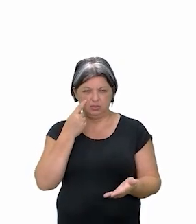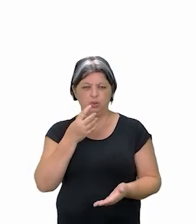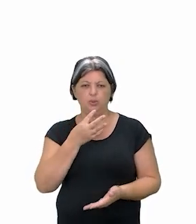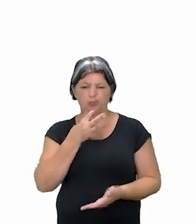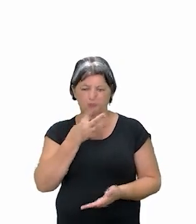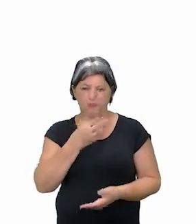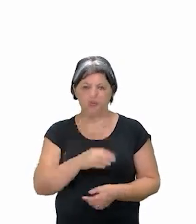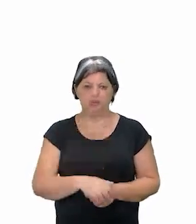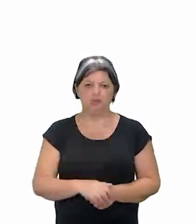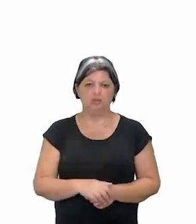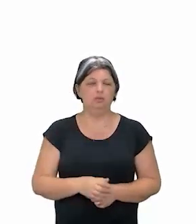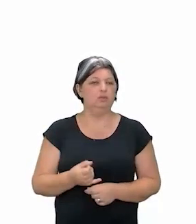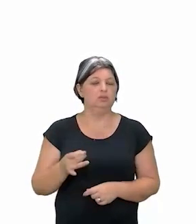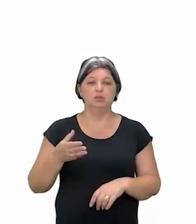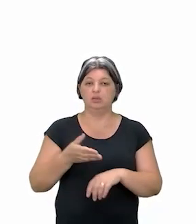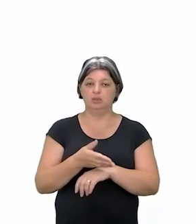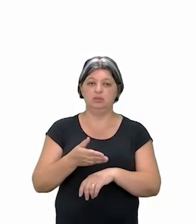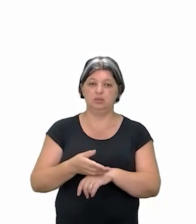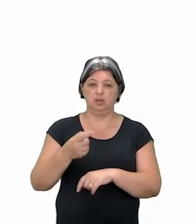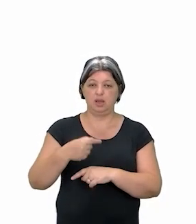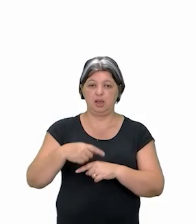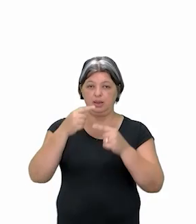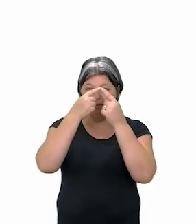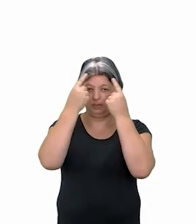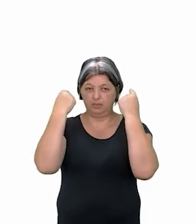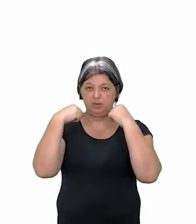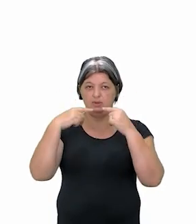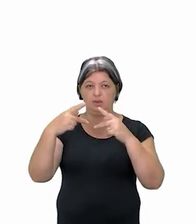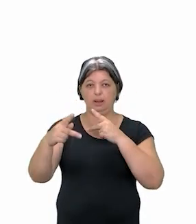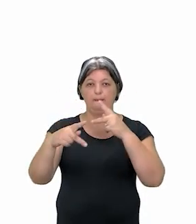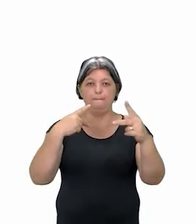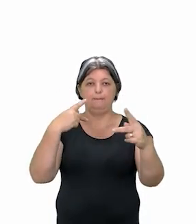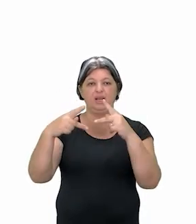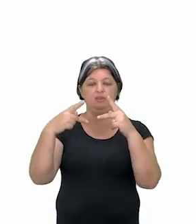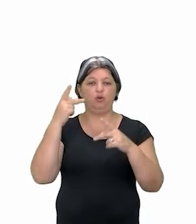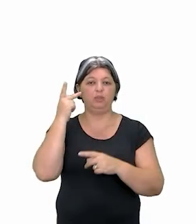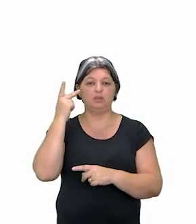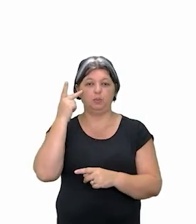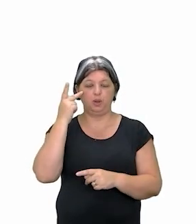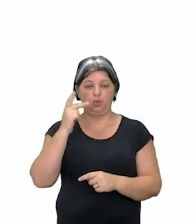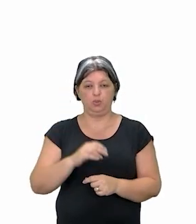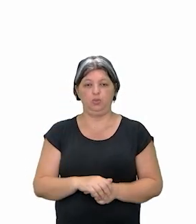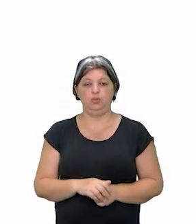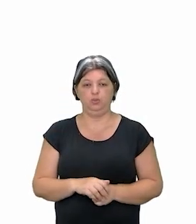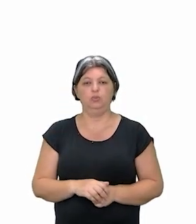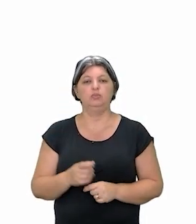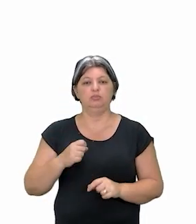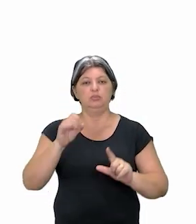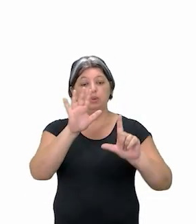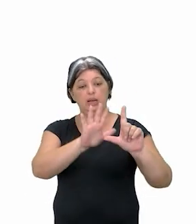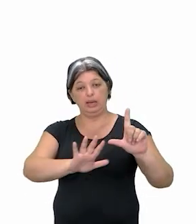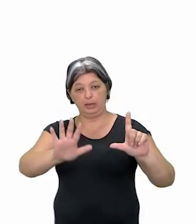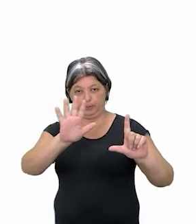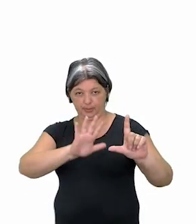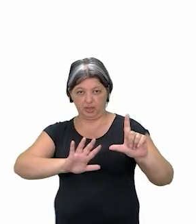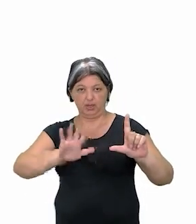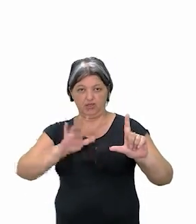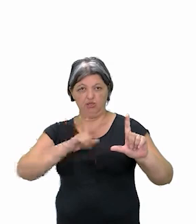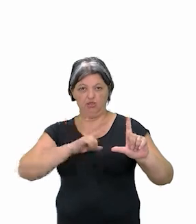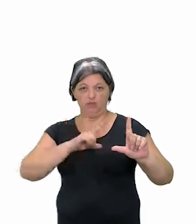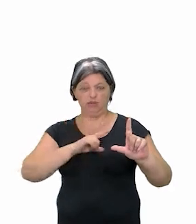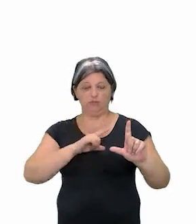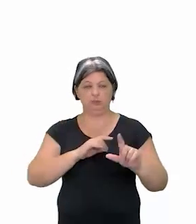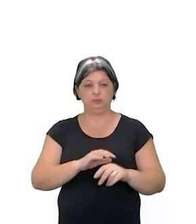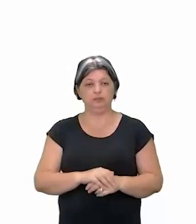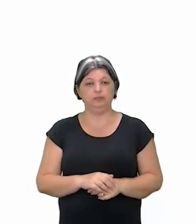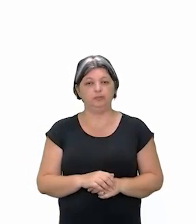para quem ainda não acessou, essa é a carinha da plataforma São Paulo, né? Tem essa imagem, e aí tá lá, ó, para